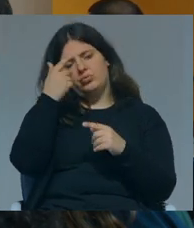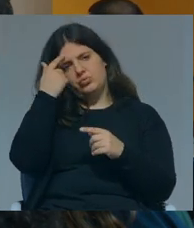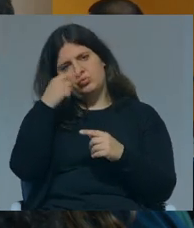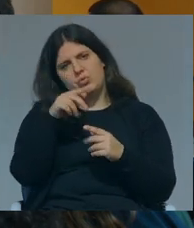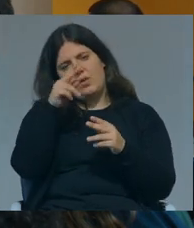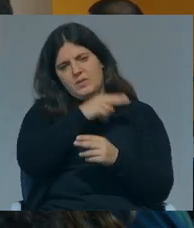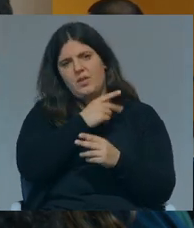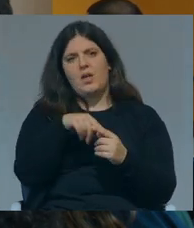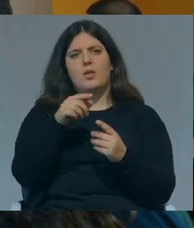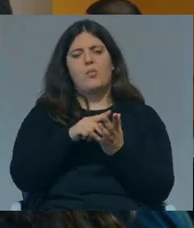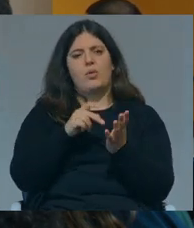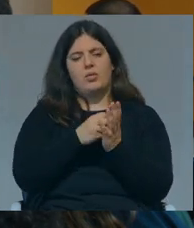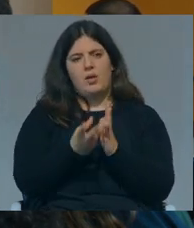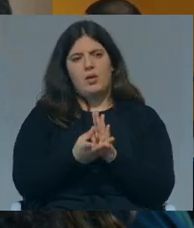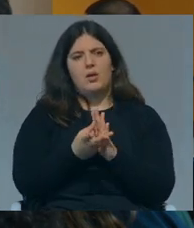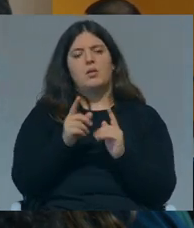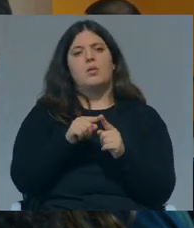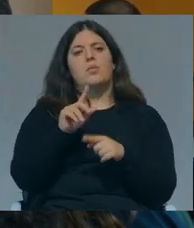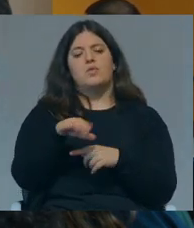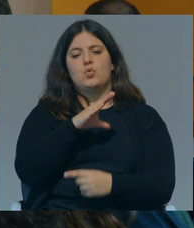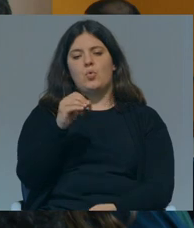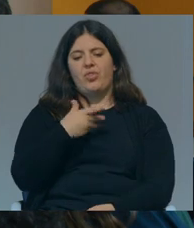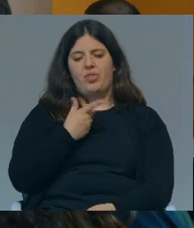acaso, fiz o ensino de primária no João de Deus que é o meu PSS